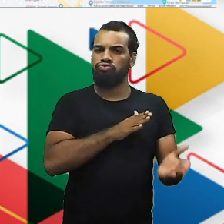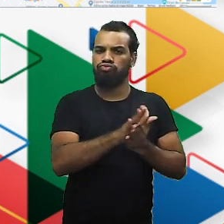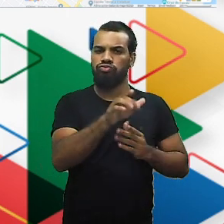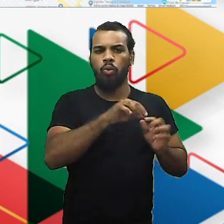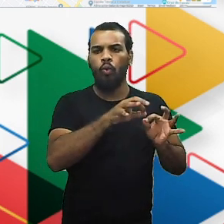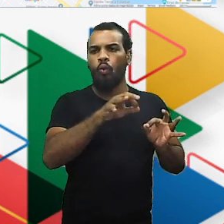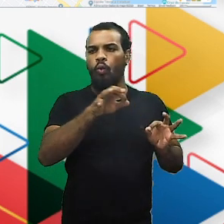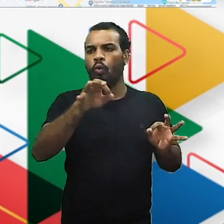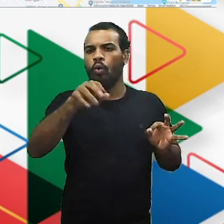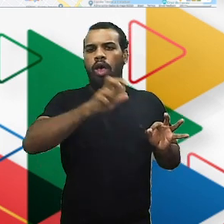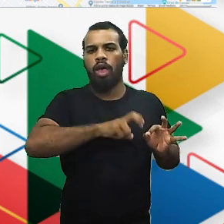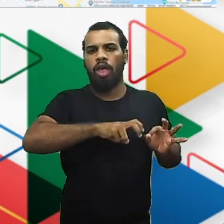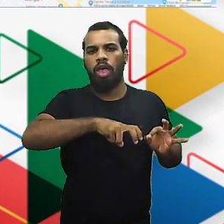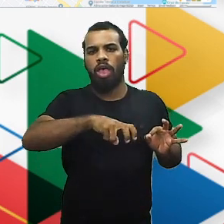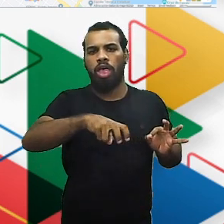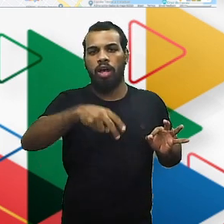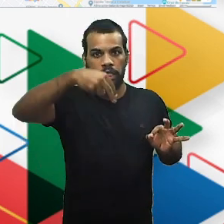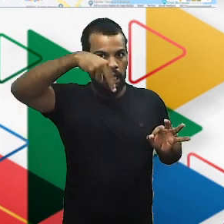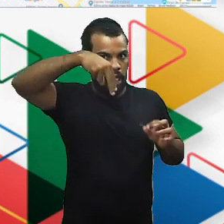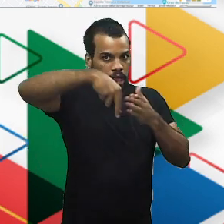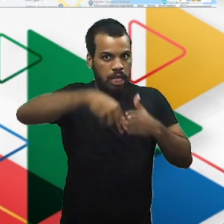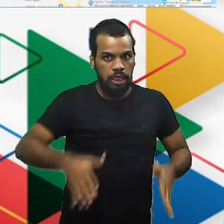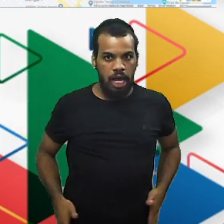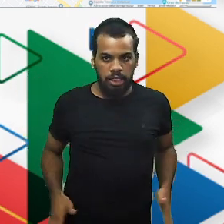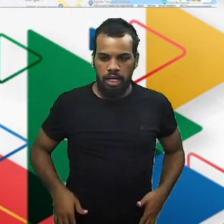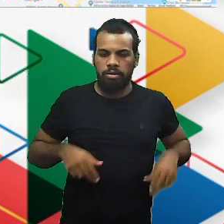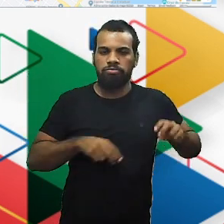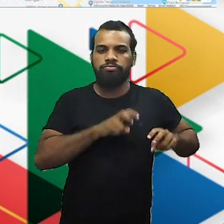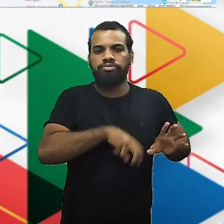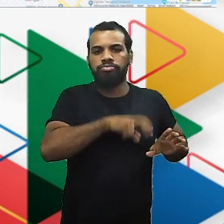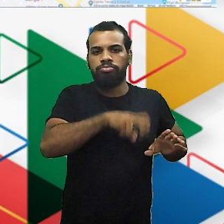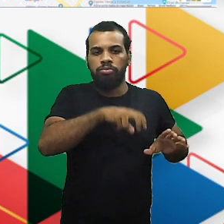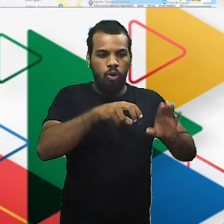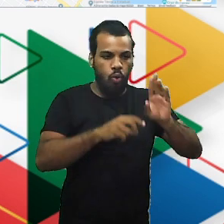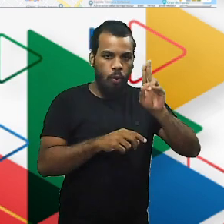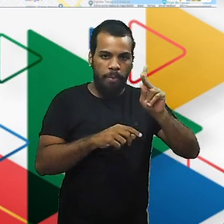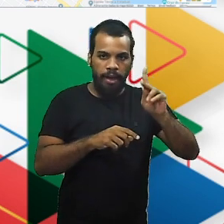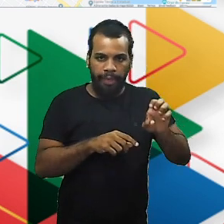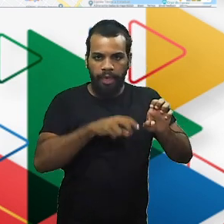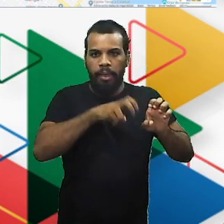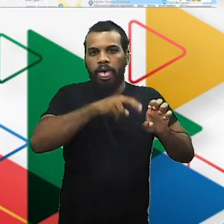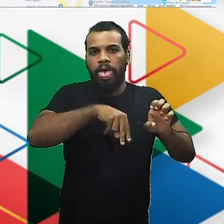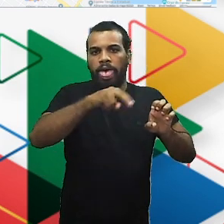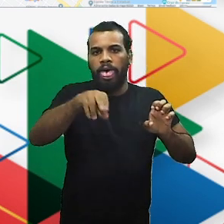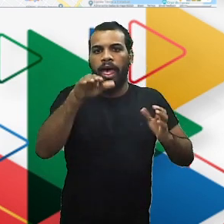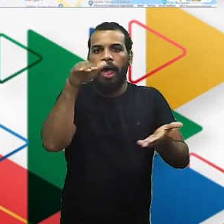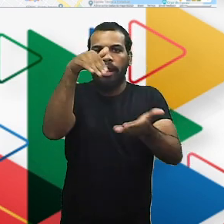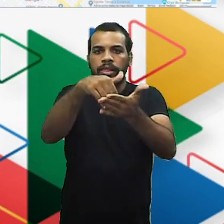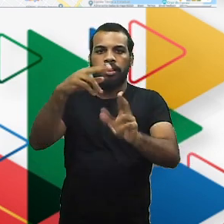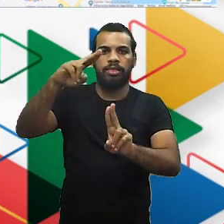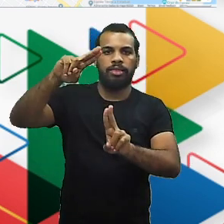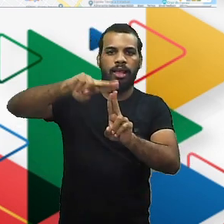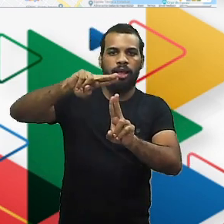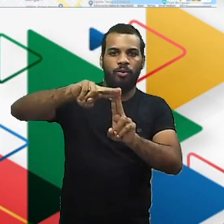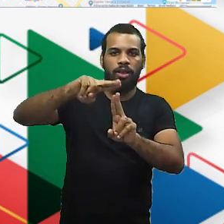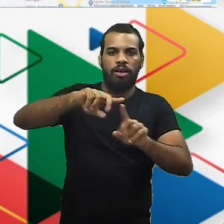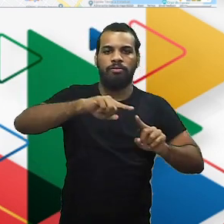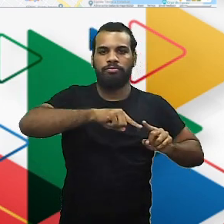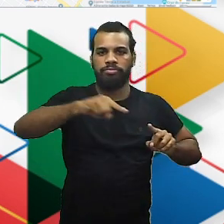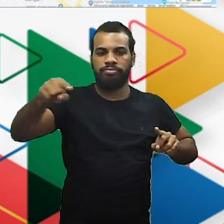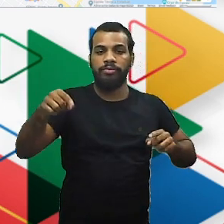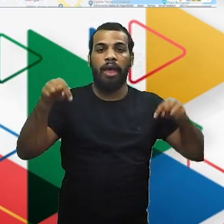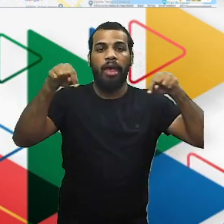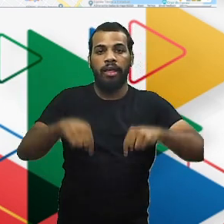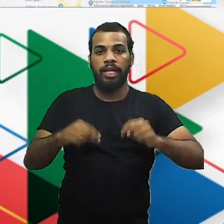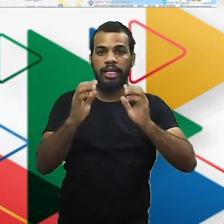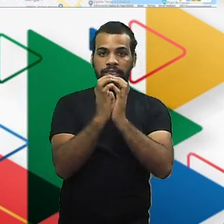Tacaruna caminhando. Esses 2 pontos que eu marquei aí, galera, UPE e o Shopping Tacaruna, são pontos aqui da cidade do